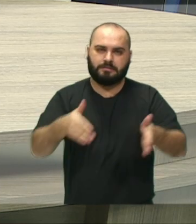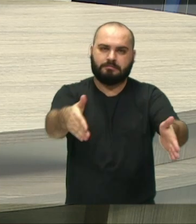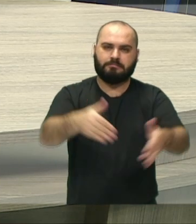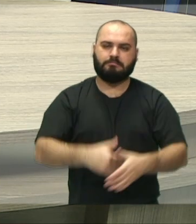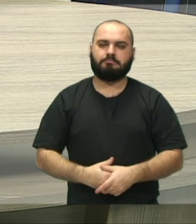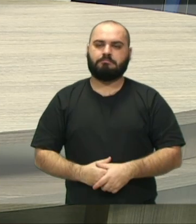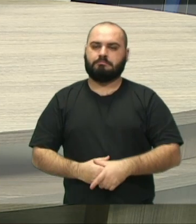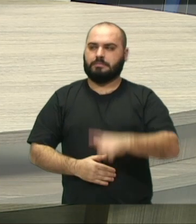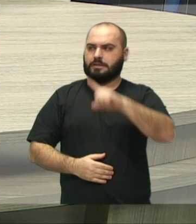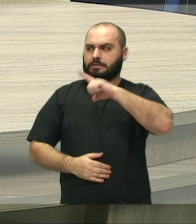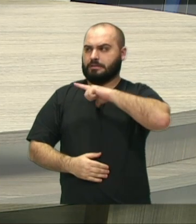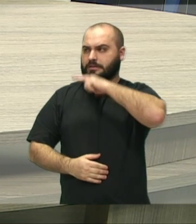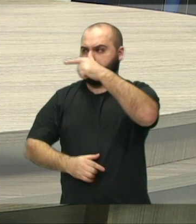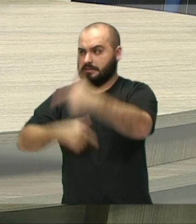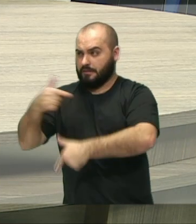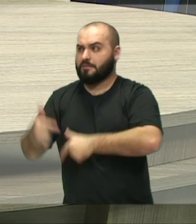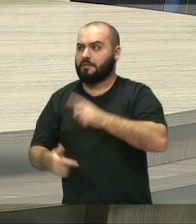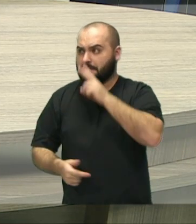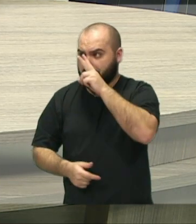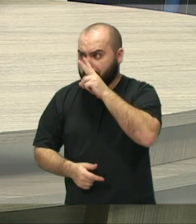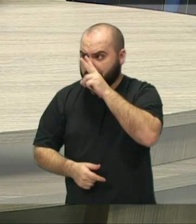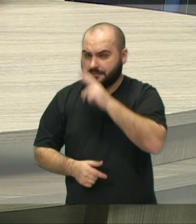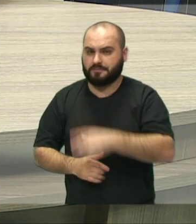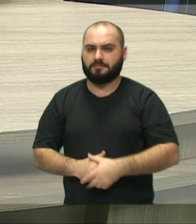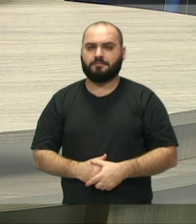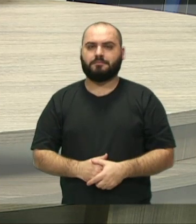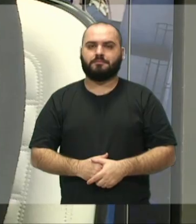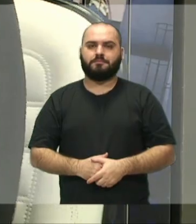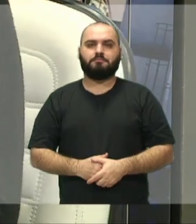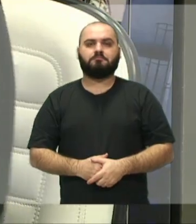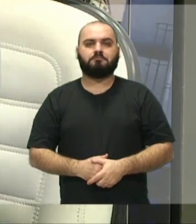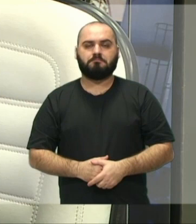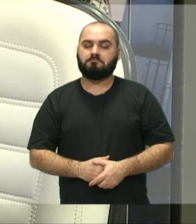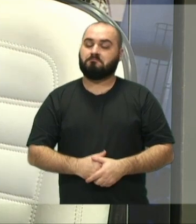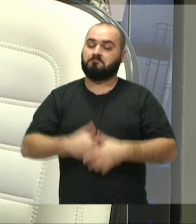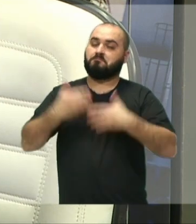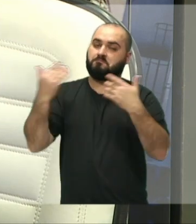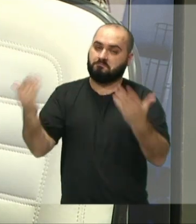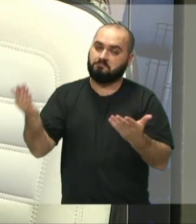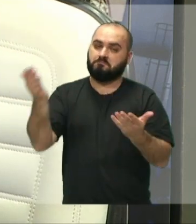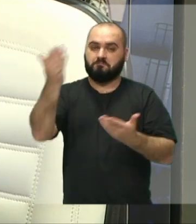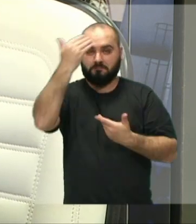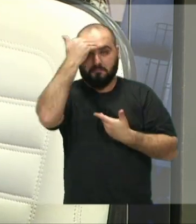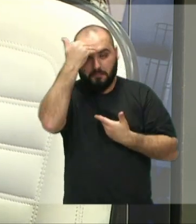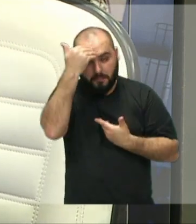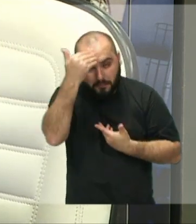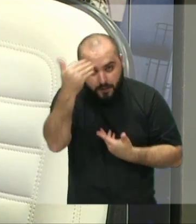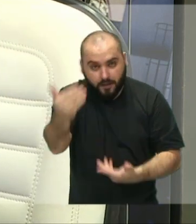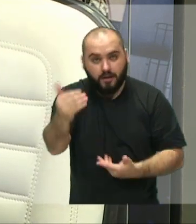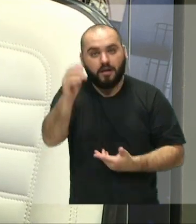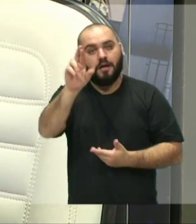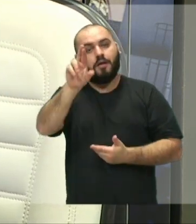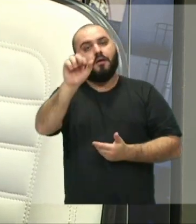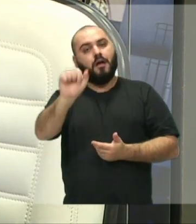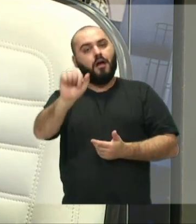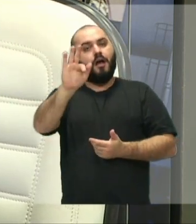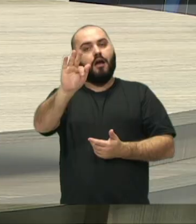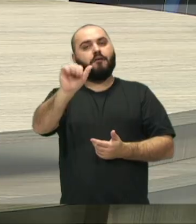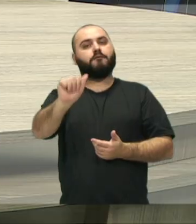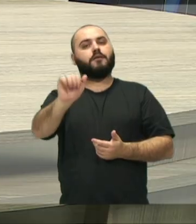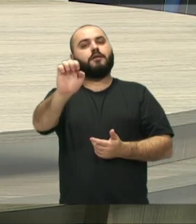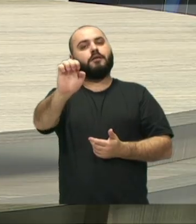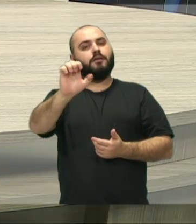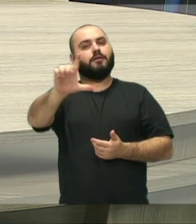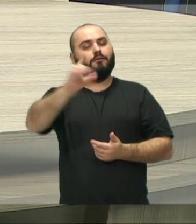pela frente, né? Muito trabalho. Rafael, olha, por enquanto, eu te agradeço demais por ter estado aqui conosco